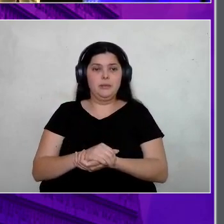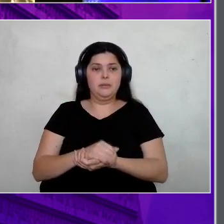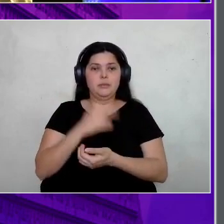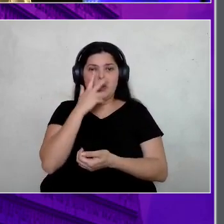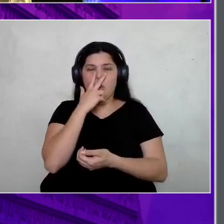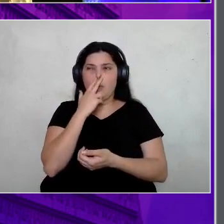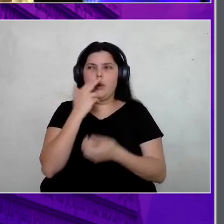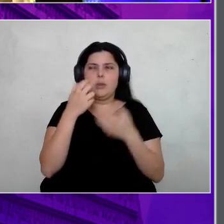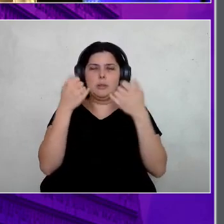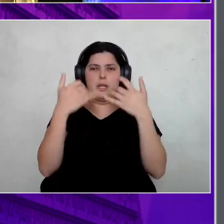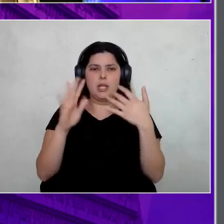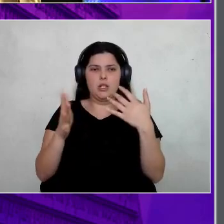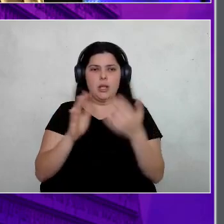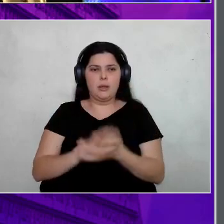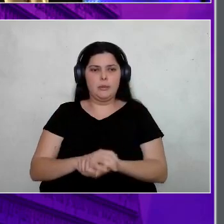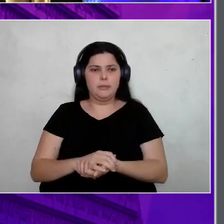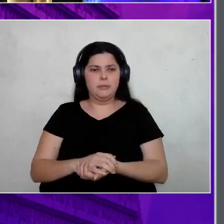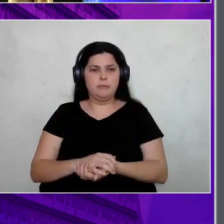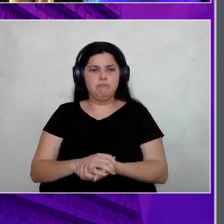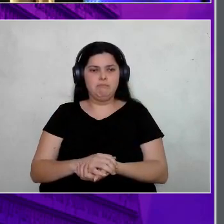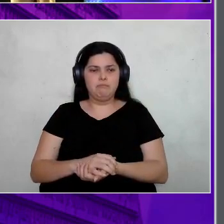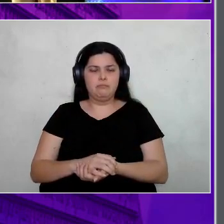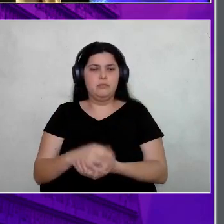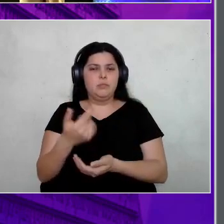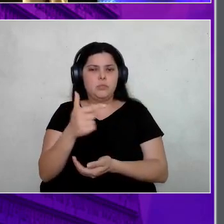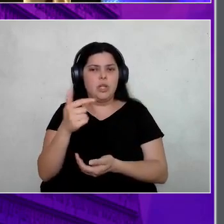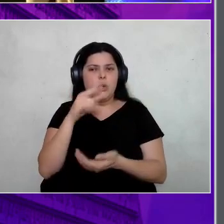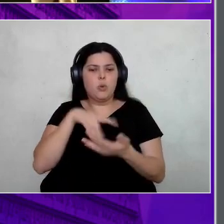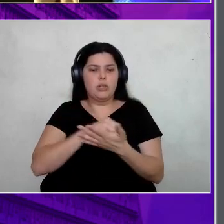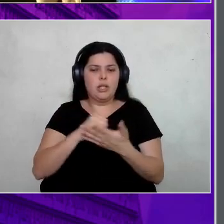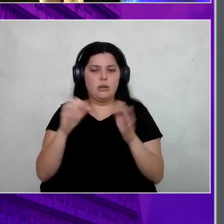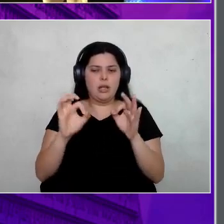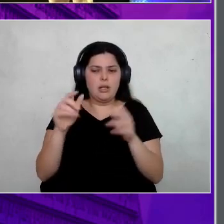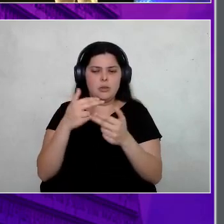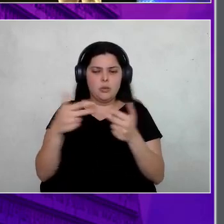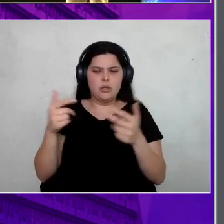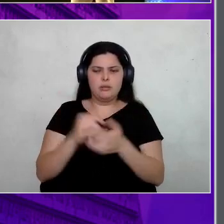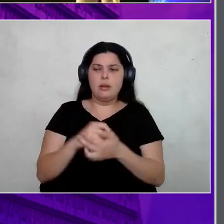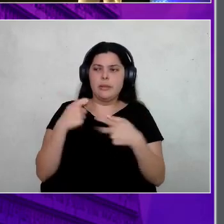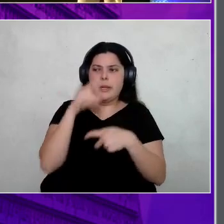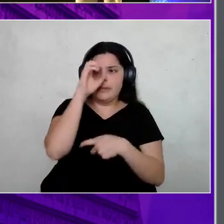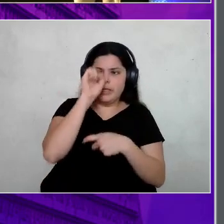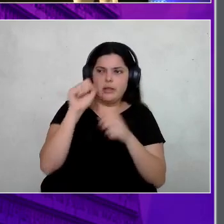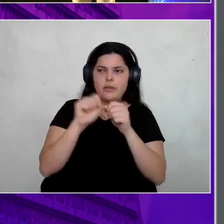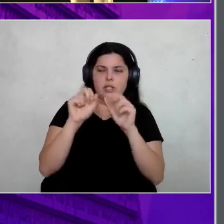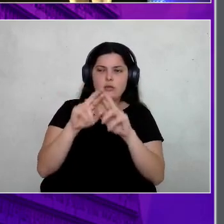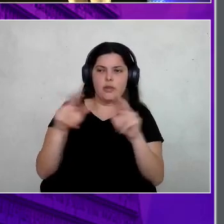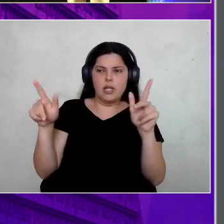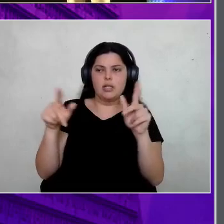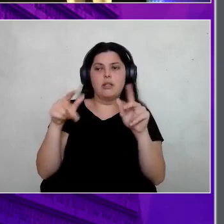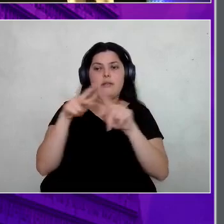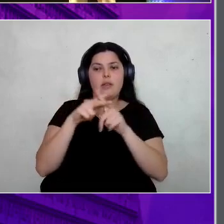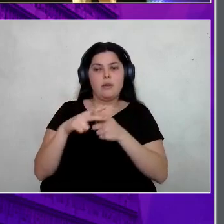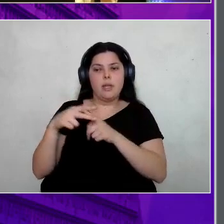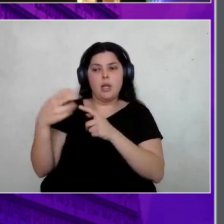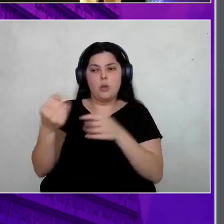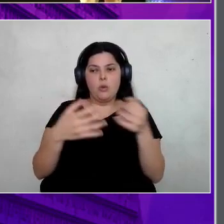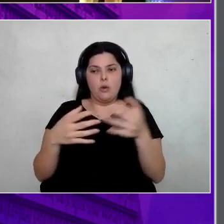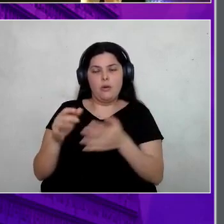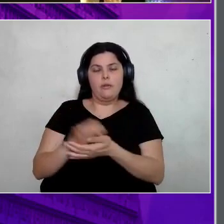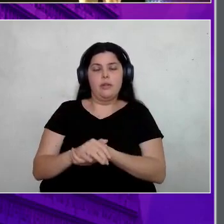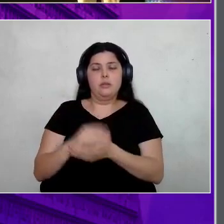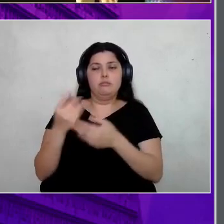aqui, cara, eu não fui contratado para isso, vamos aprender a fazer algo diferente, tem uma ferramenta nova, a gente estava discutindo na